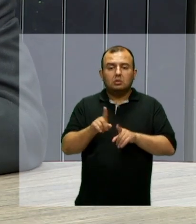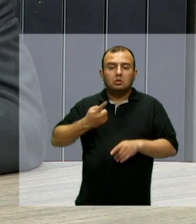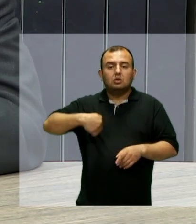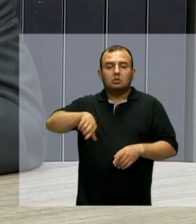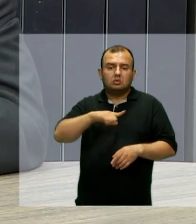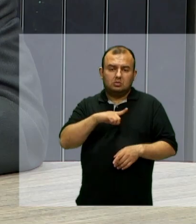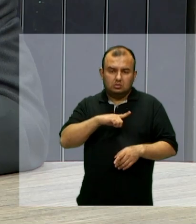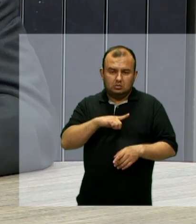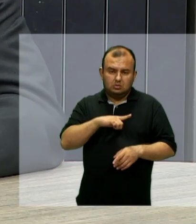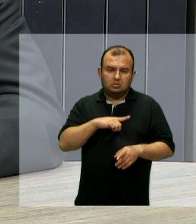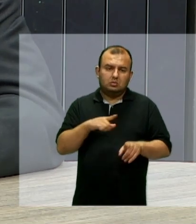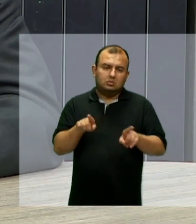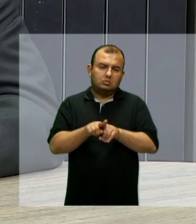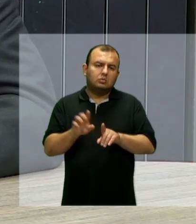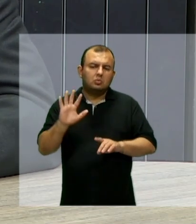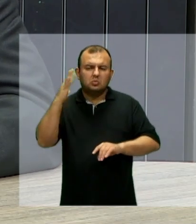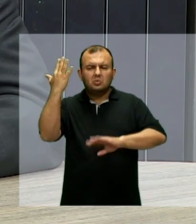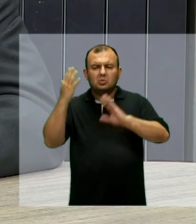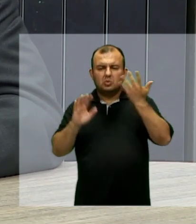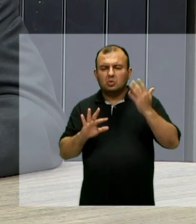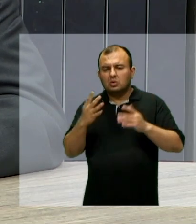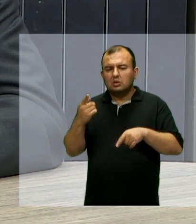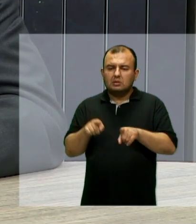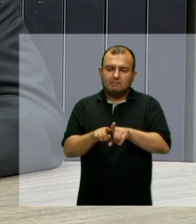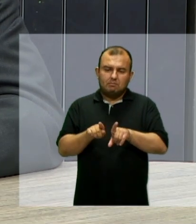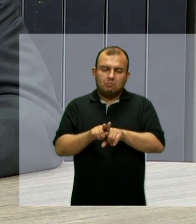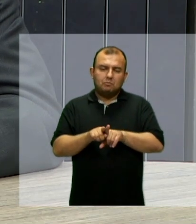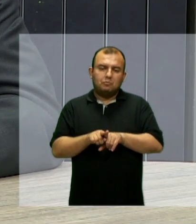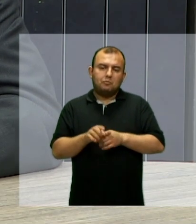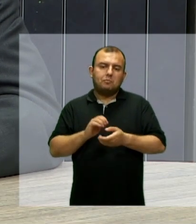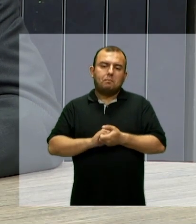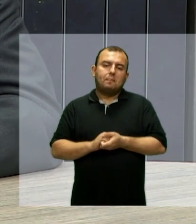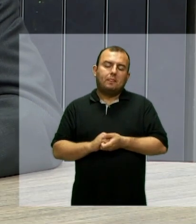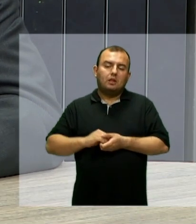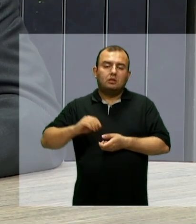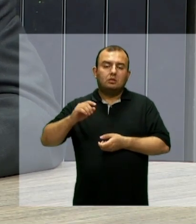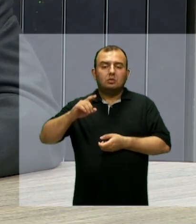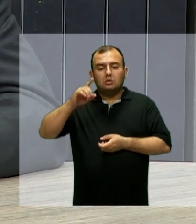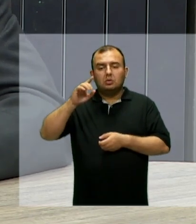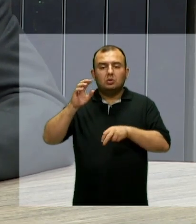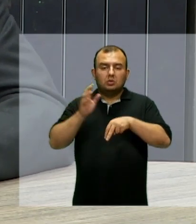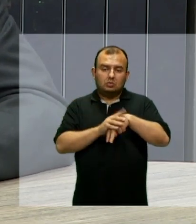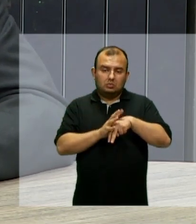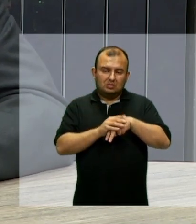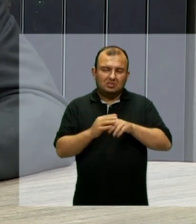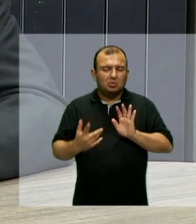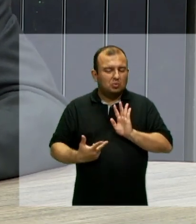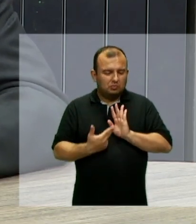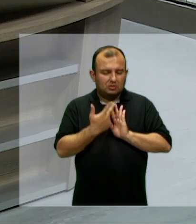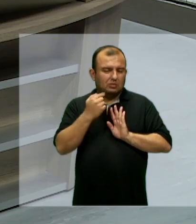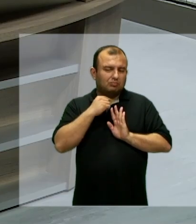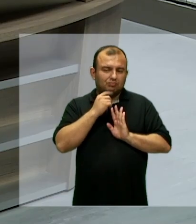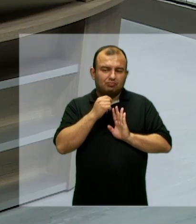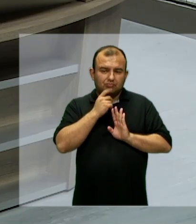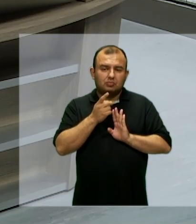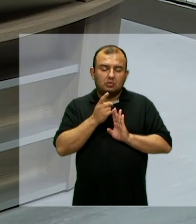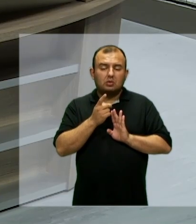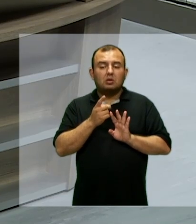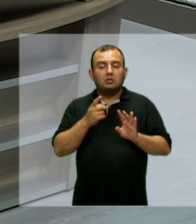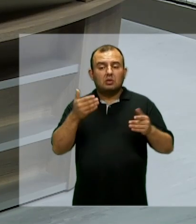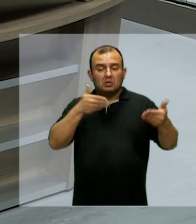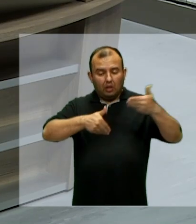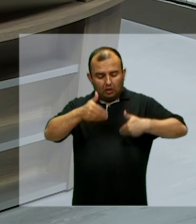ainda situações assim, em que você tem uma paciente que seria inoperável e ela torna-se